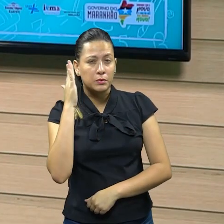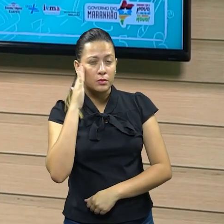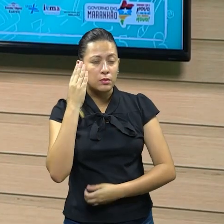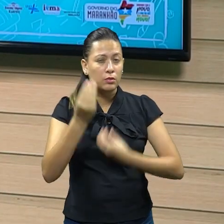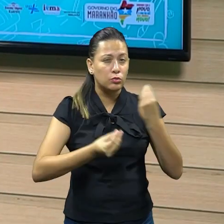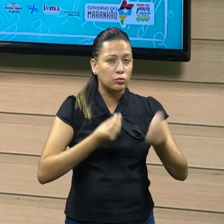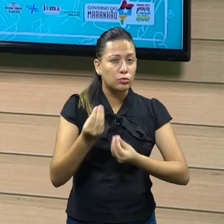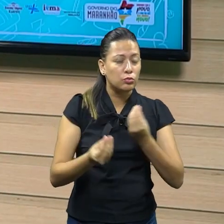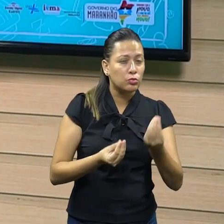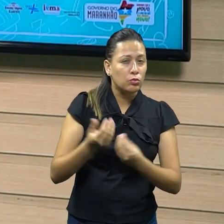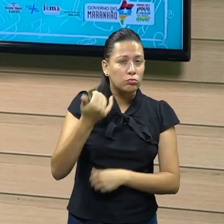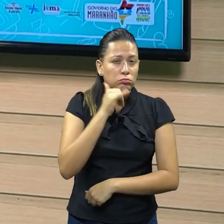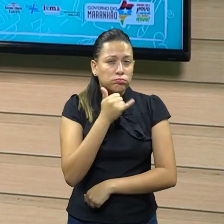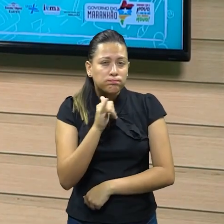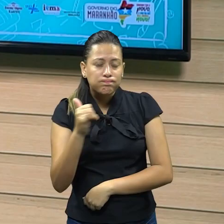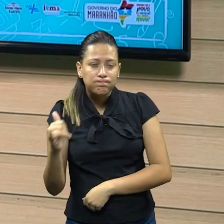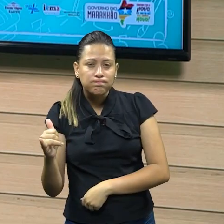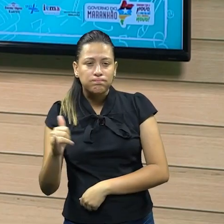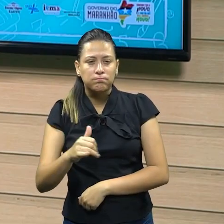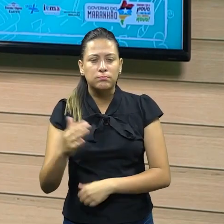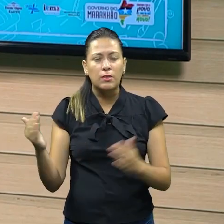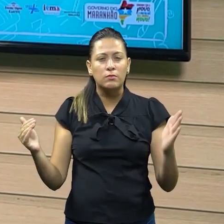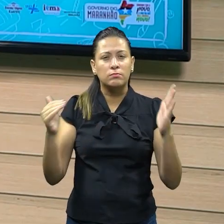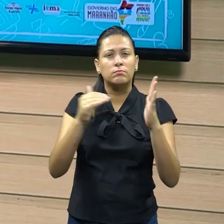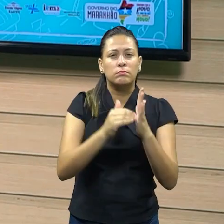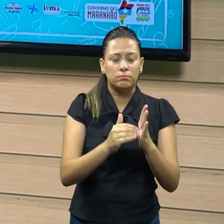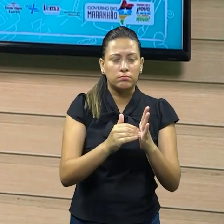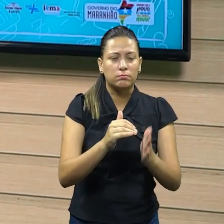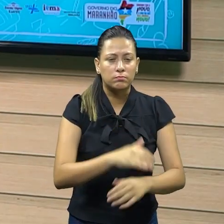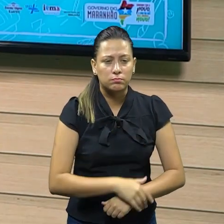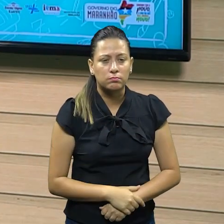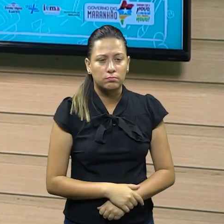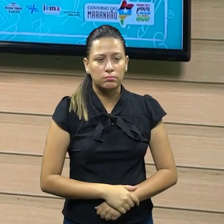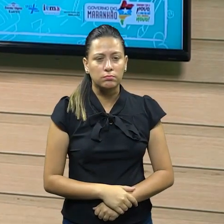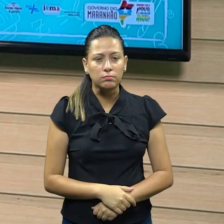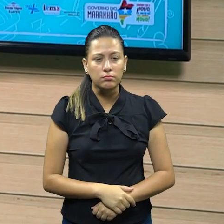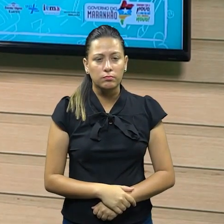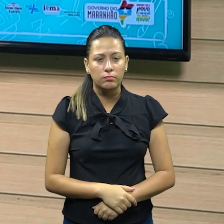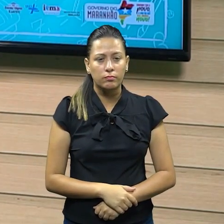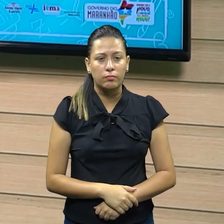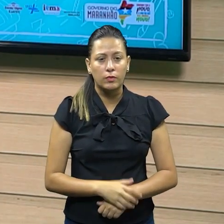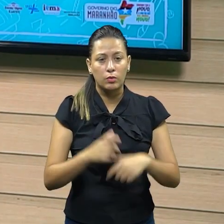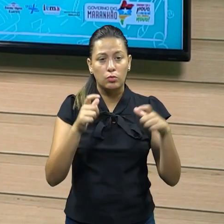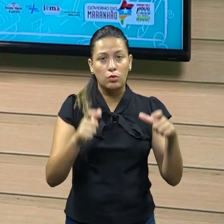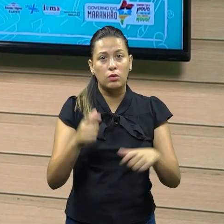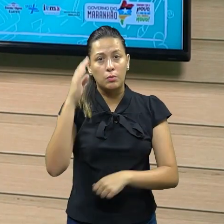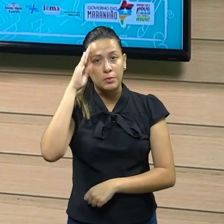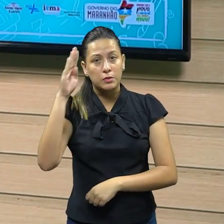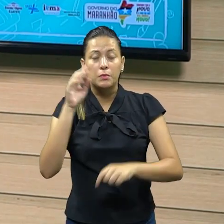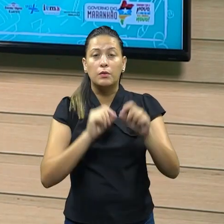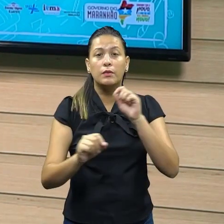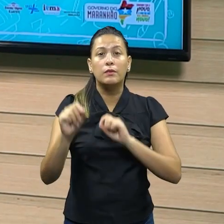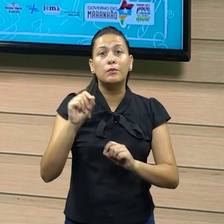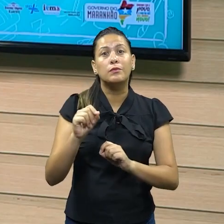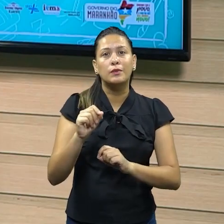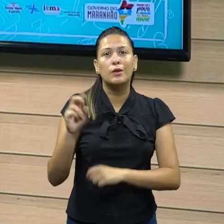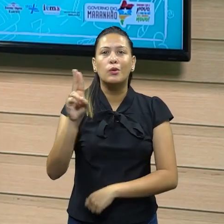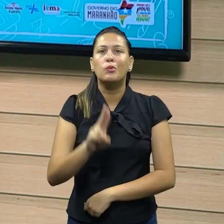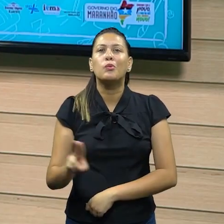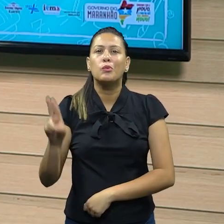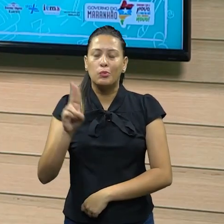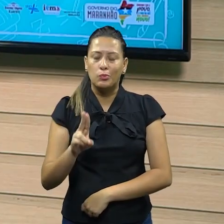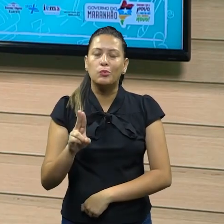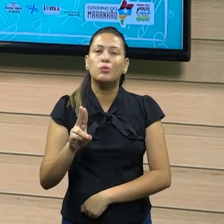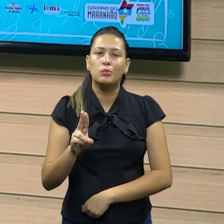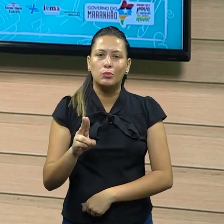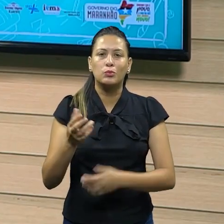que a eletricidade percorre até chegar no ponto principal, que é o consumidor, o consumo, os equipamentos que a